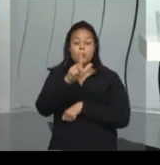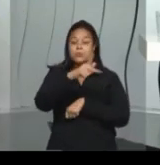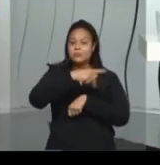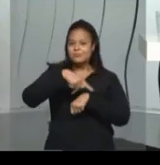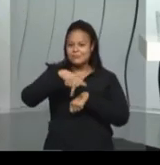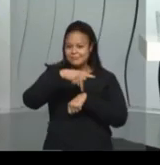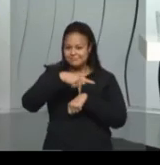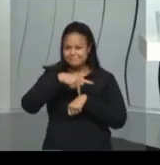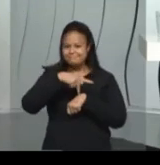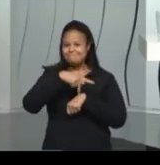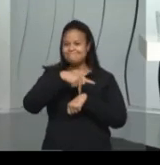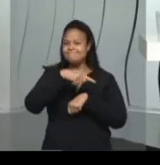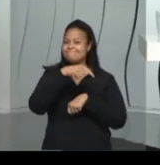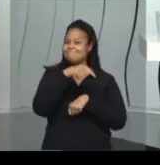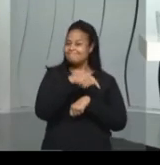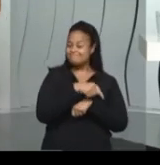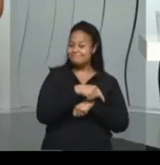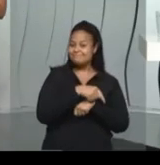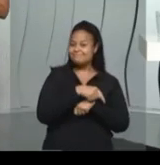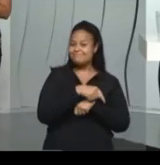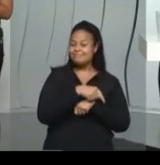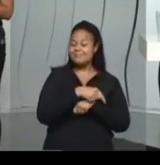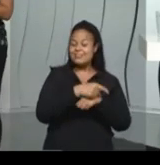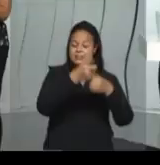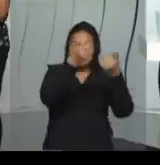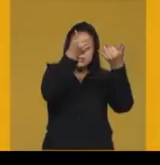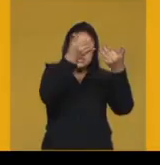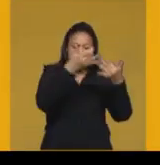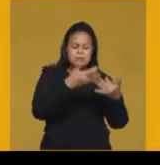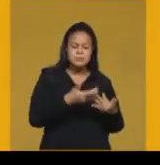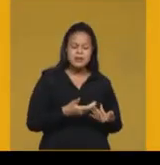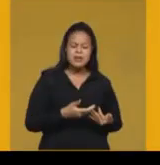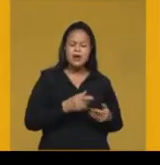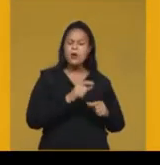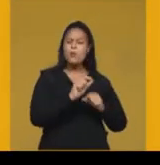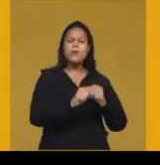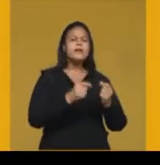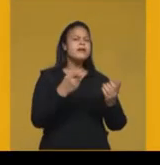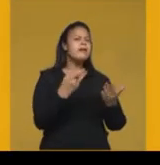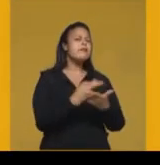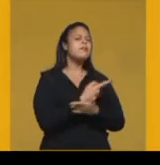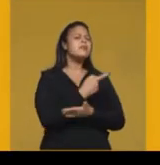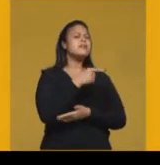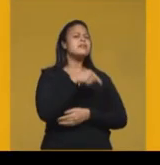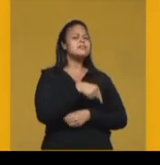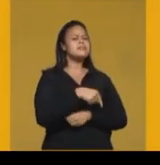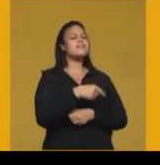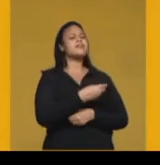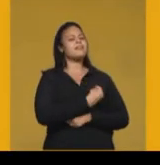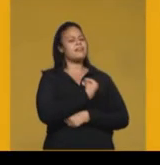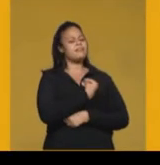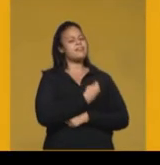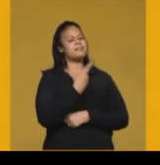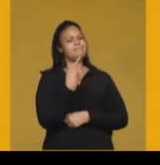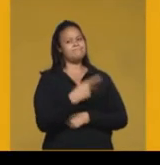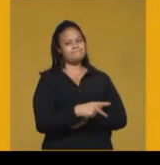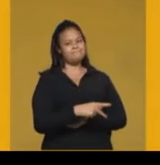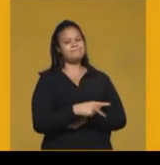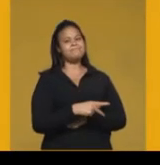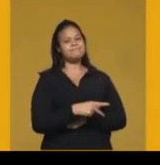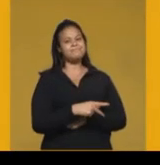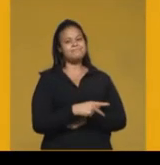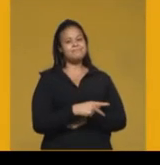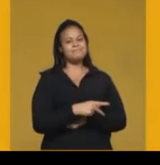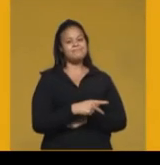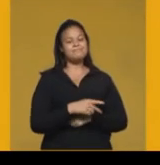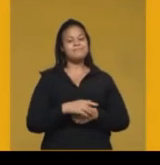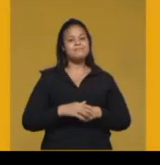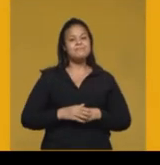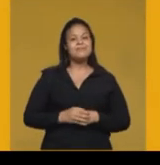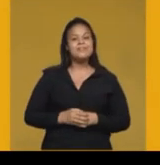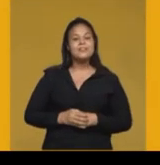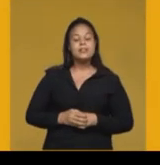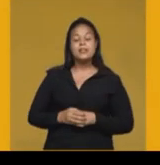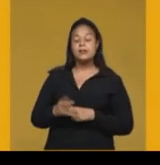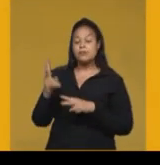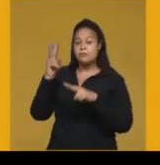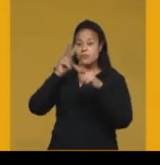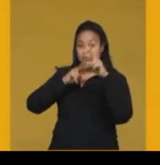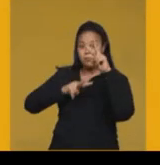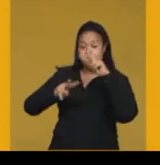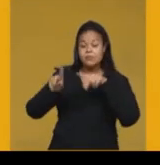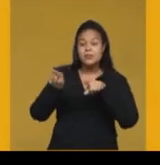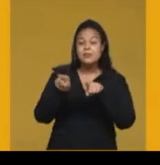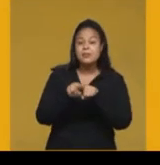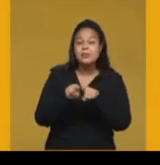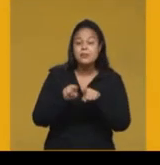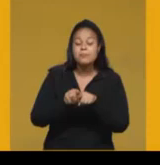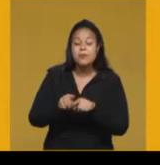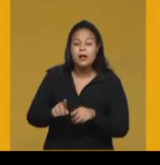vai relatar esse momento marcante da vida dela, né? E nós vamos ver que é um texto